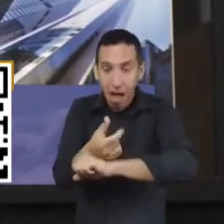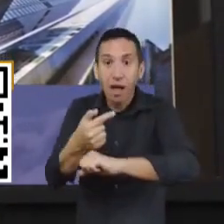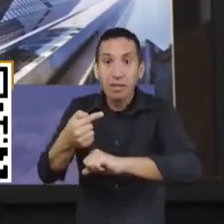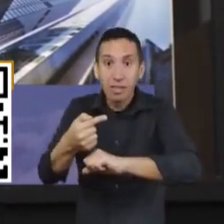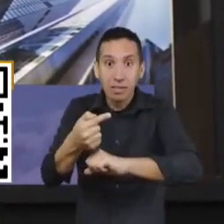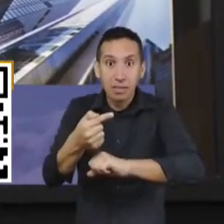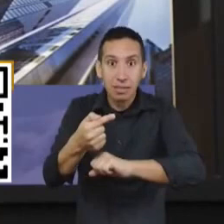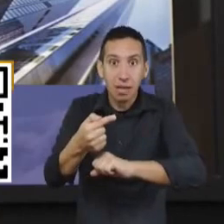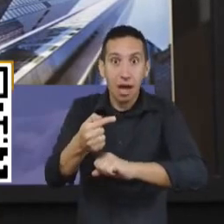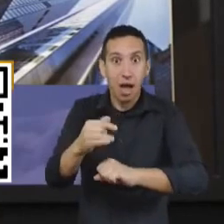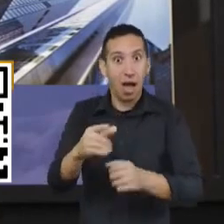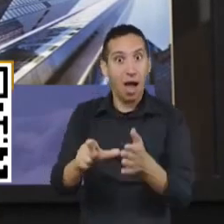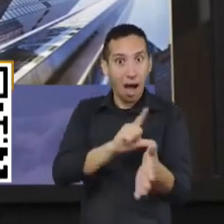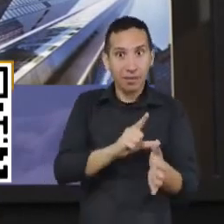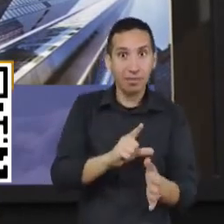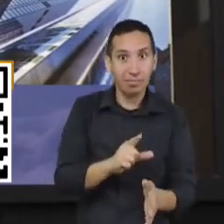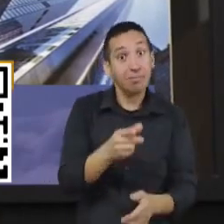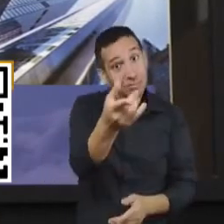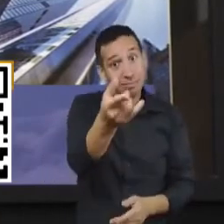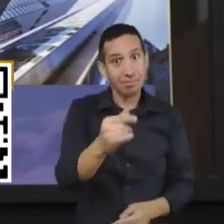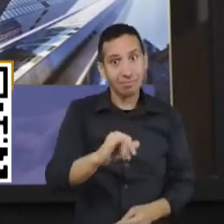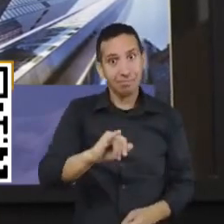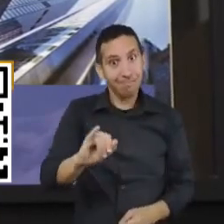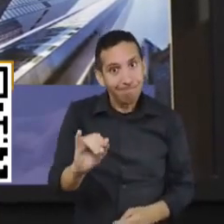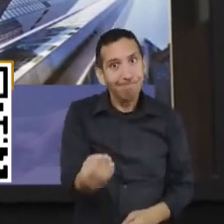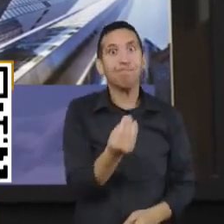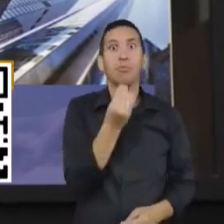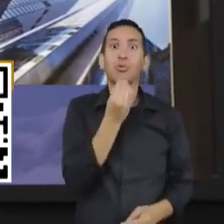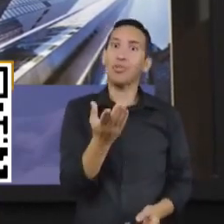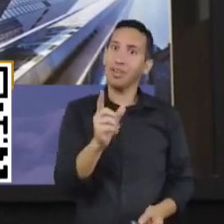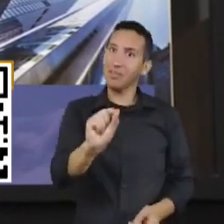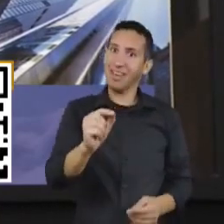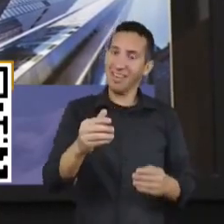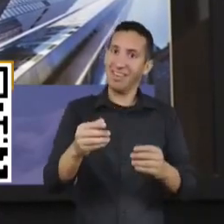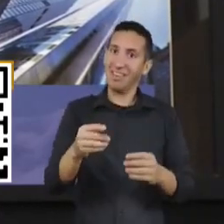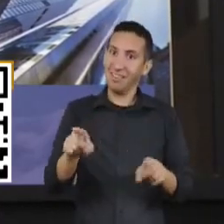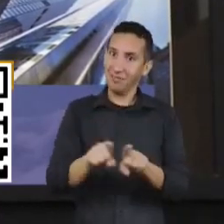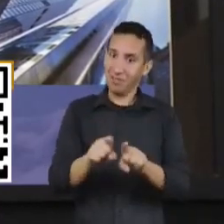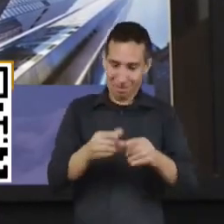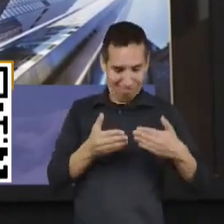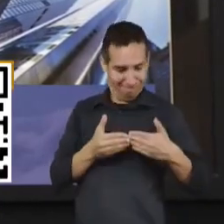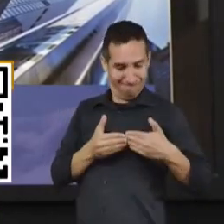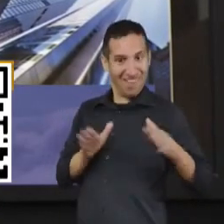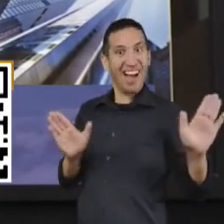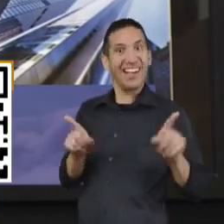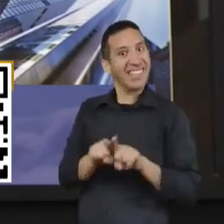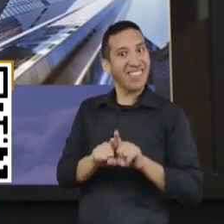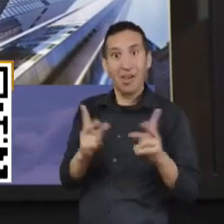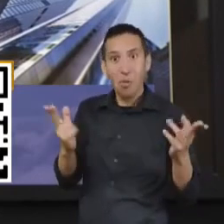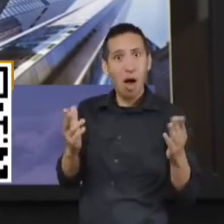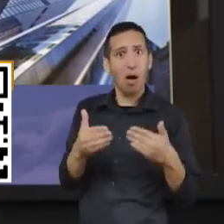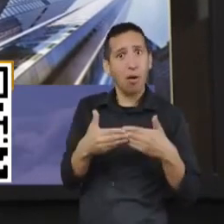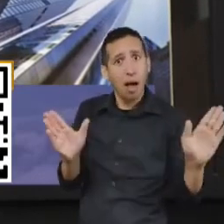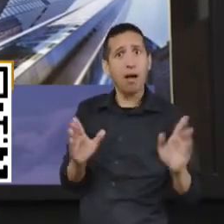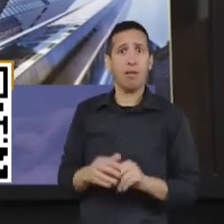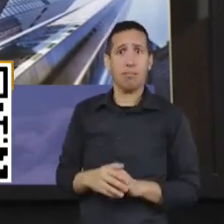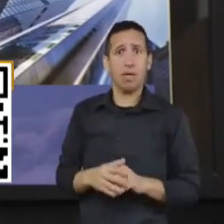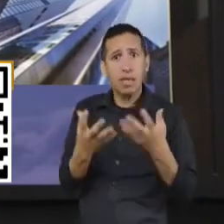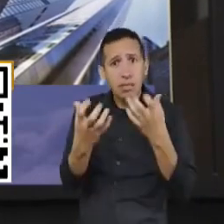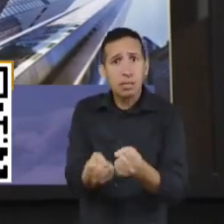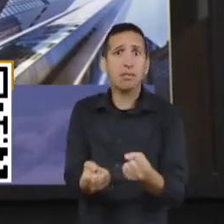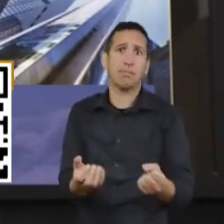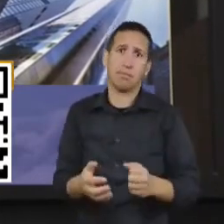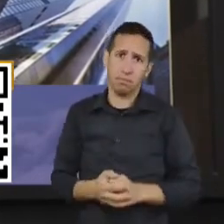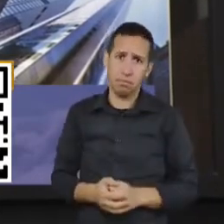tal você abriu o coração aqui na terra ele abre lá e você abre aqui ele abra o sétimo celular e você abre o coração aqui e você